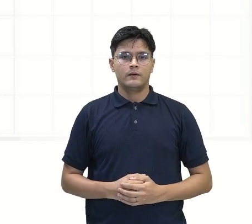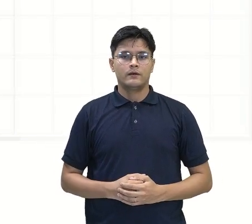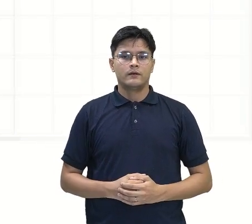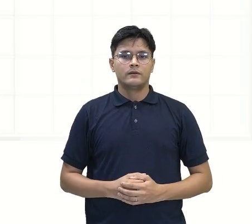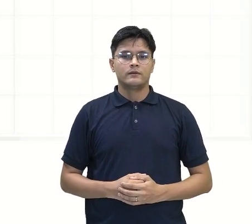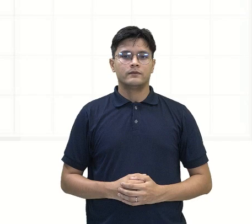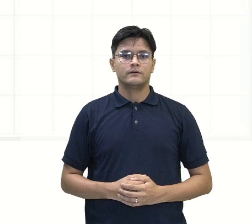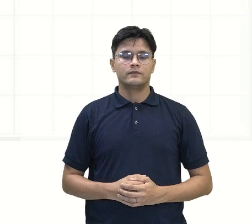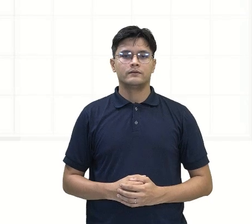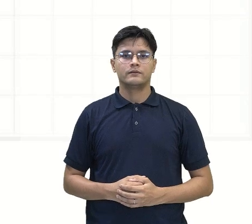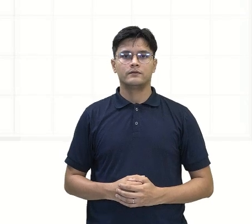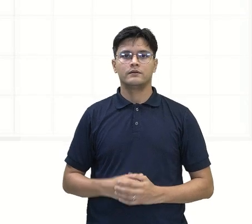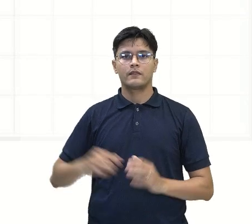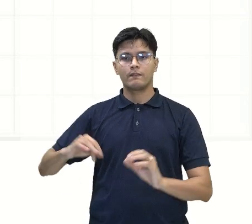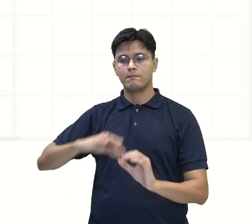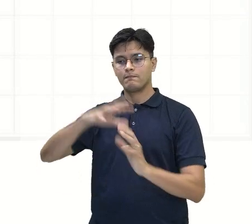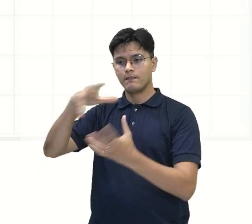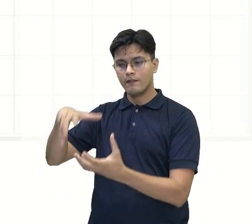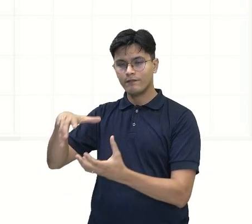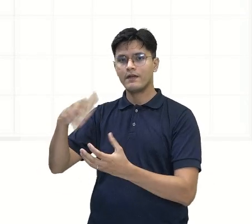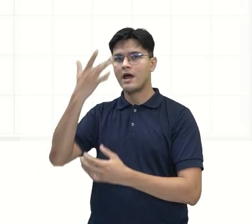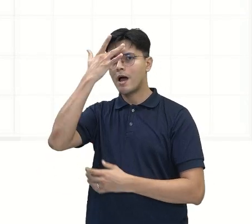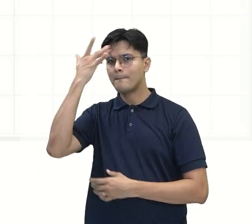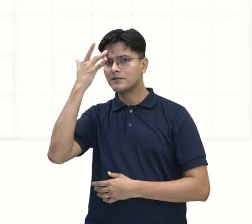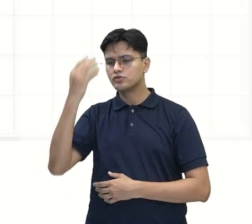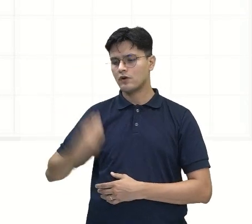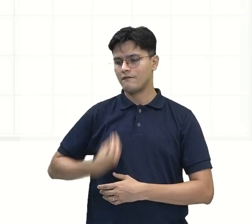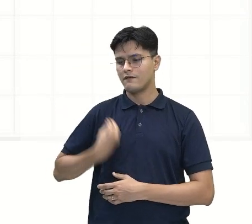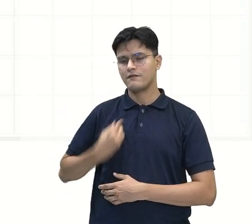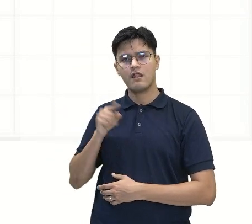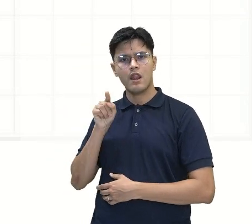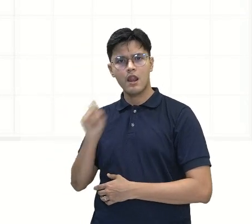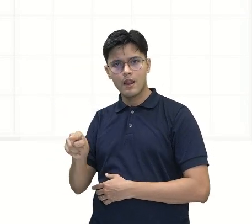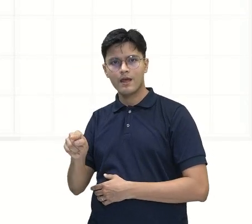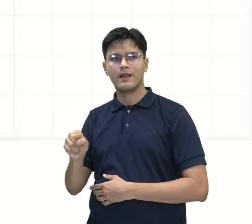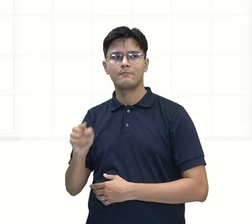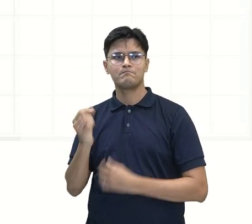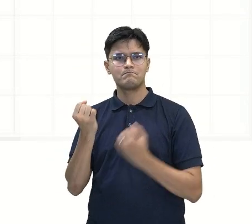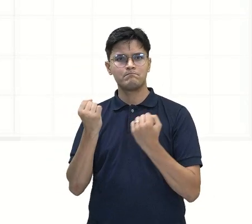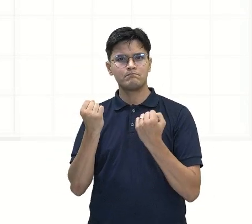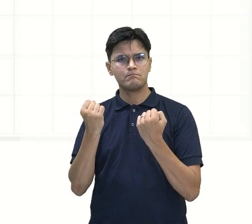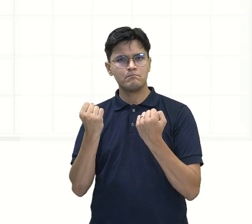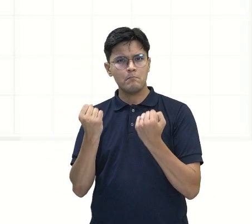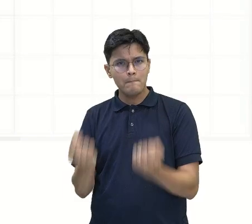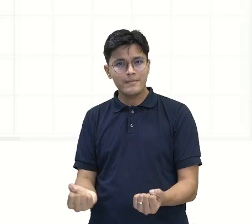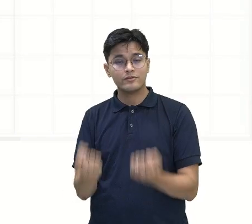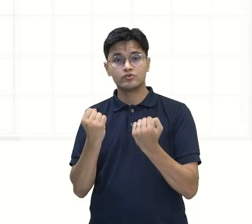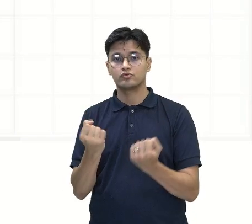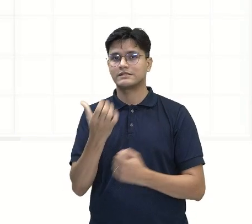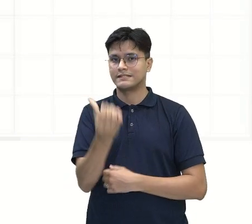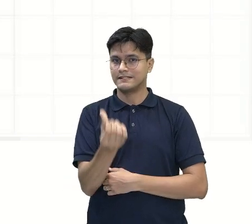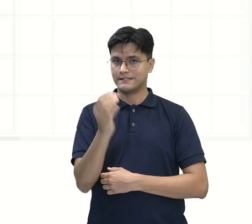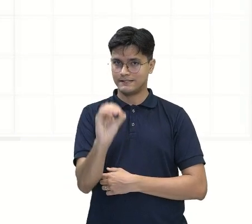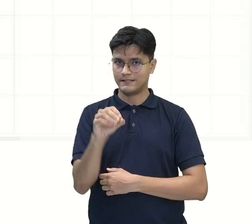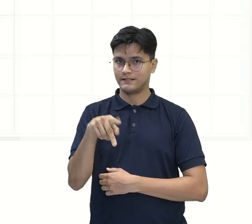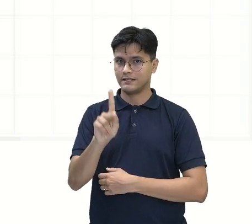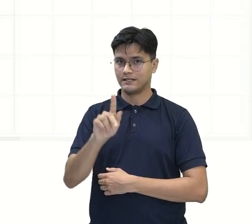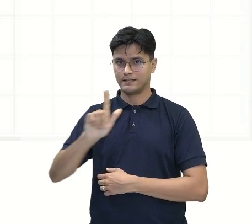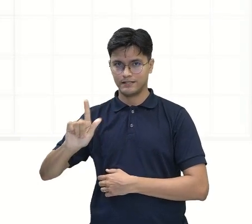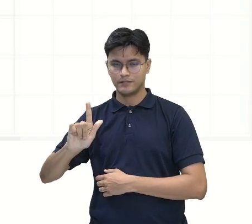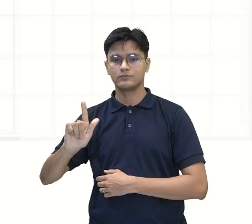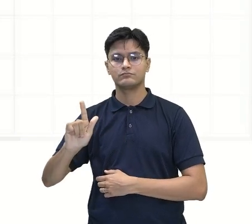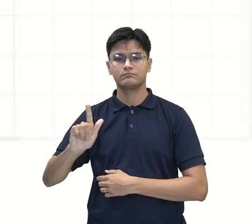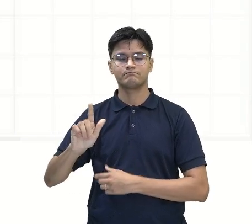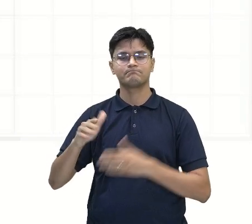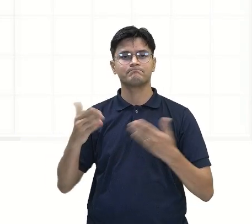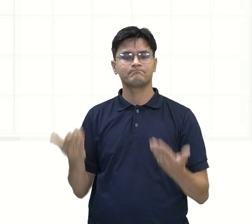pesa 60 quilos, ok? Então veja, aqui, gente, eu vou representar